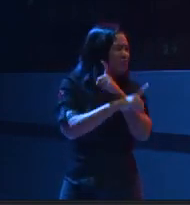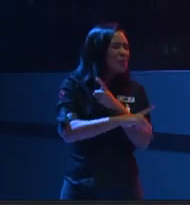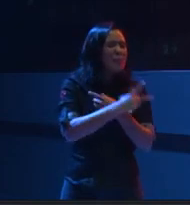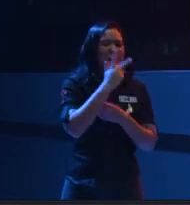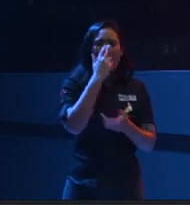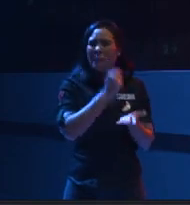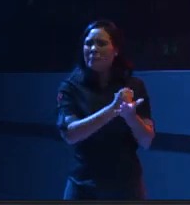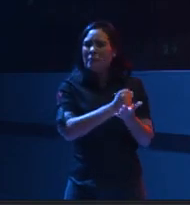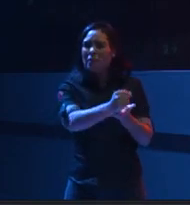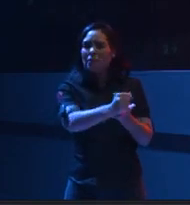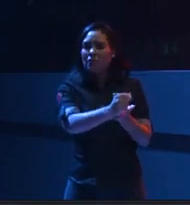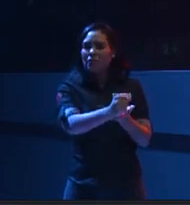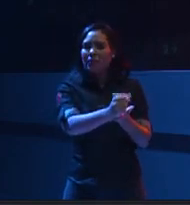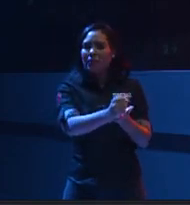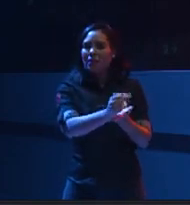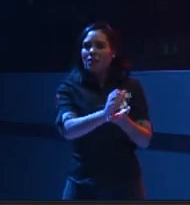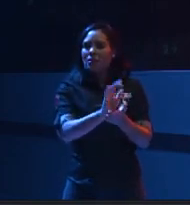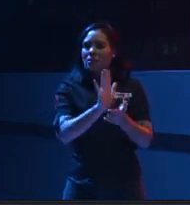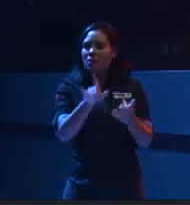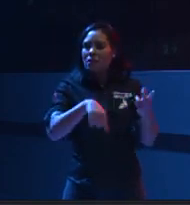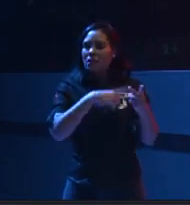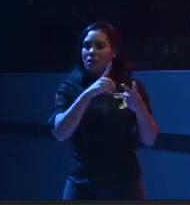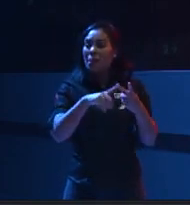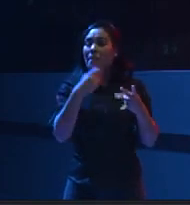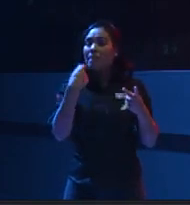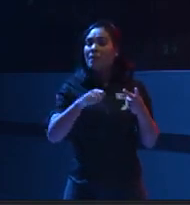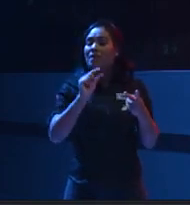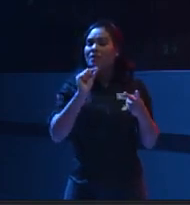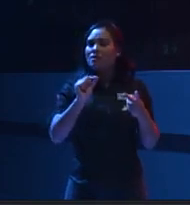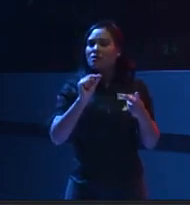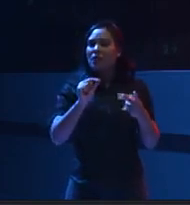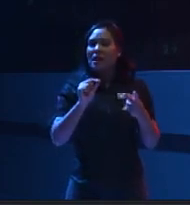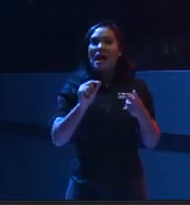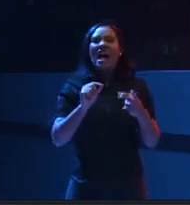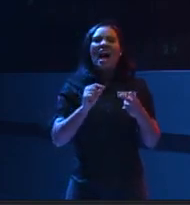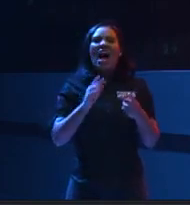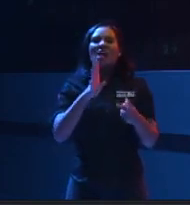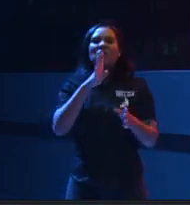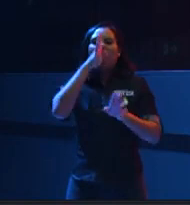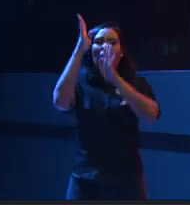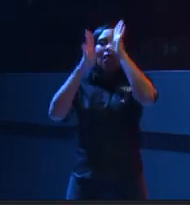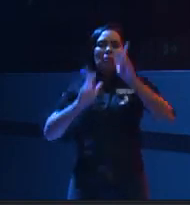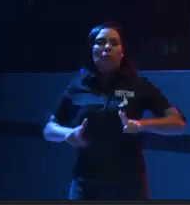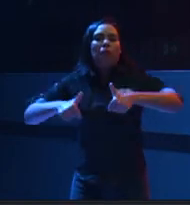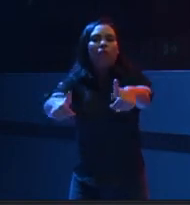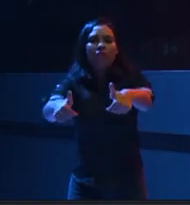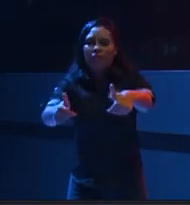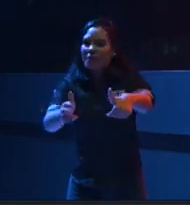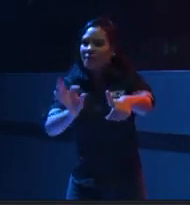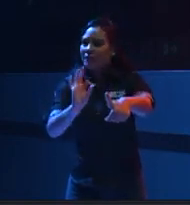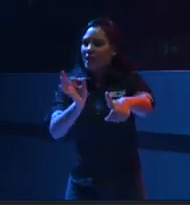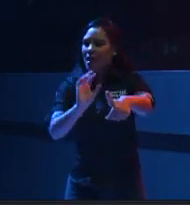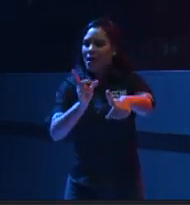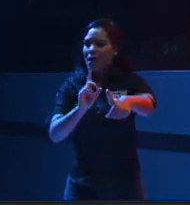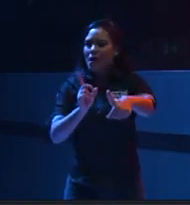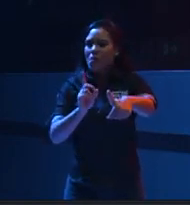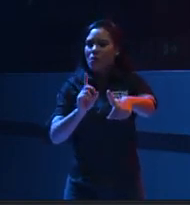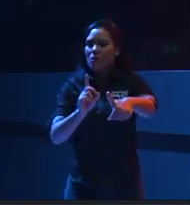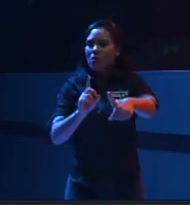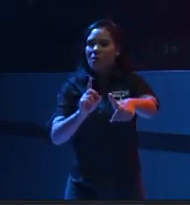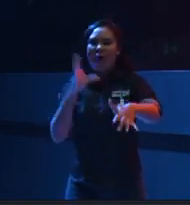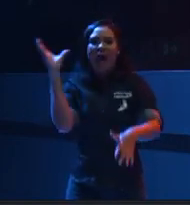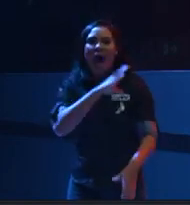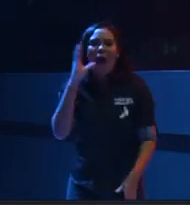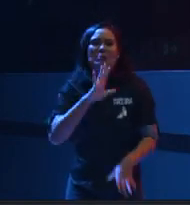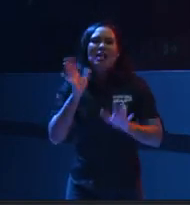seja precipitado para resolver o problema e não seja precipitado para